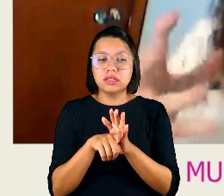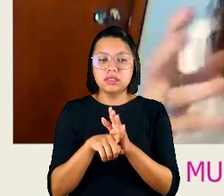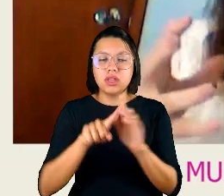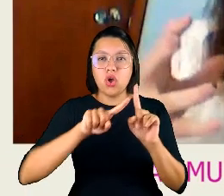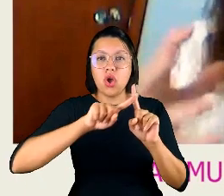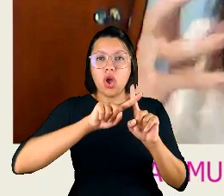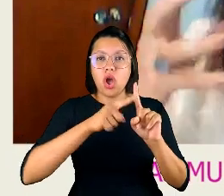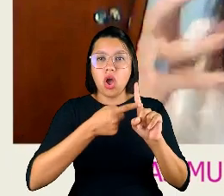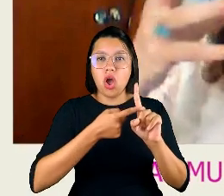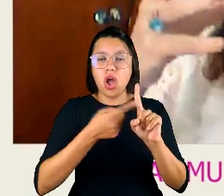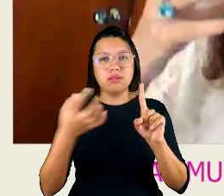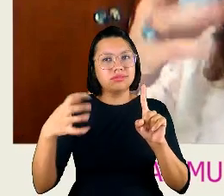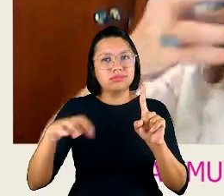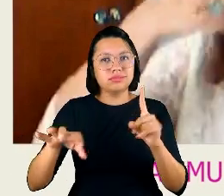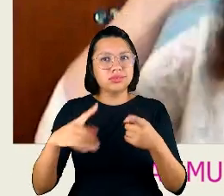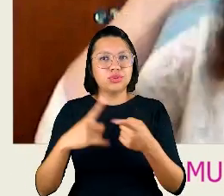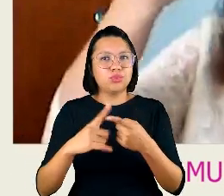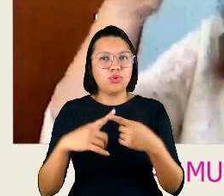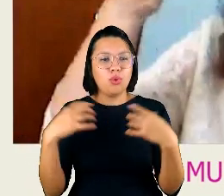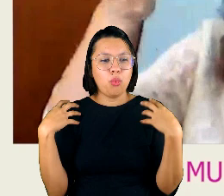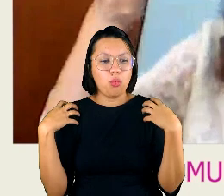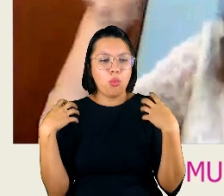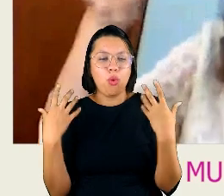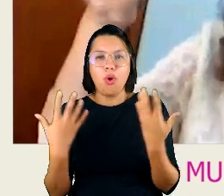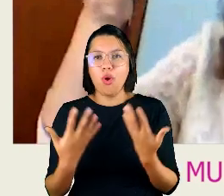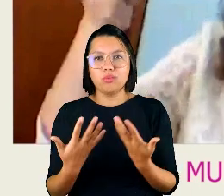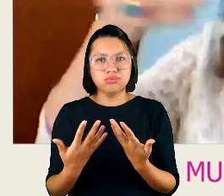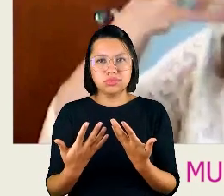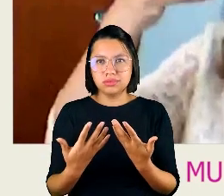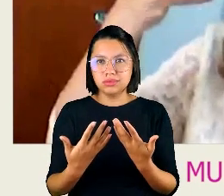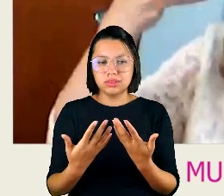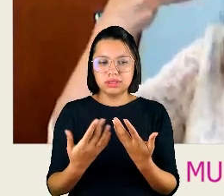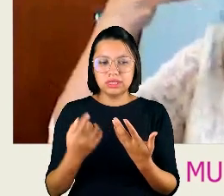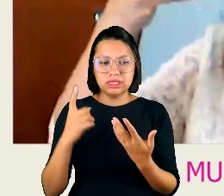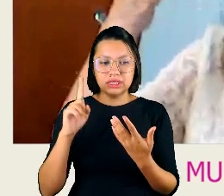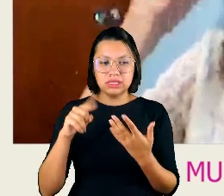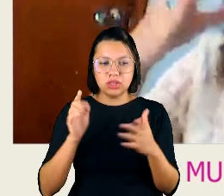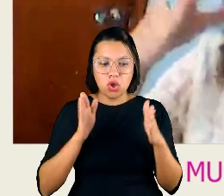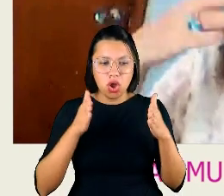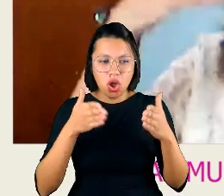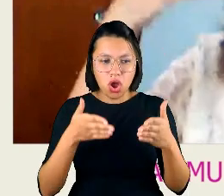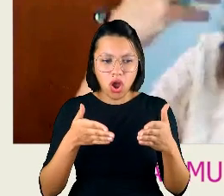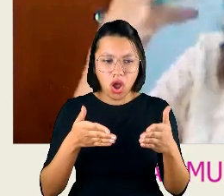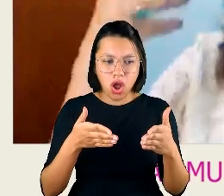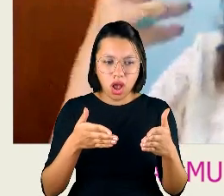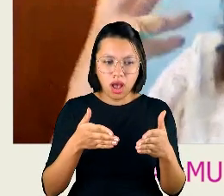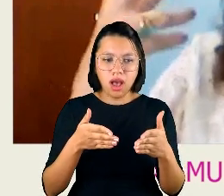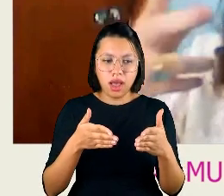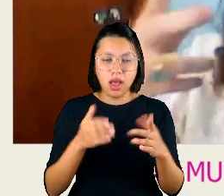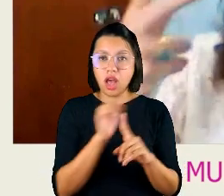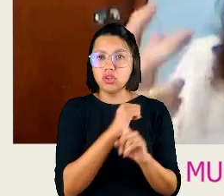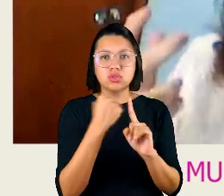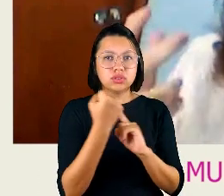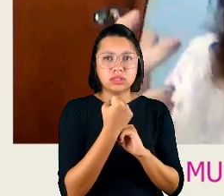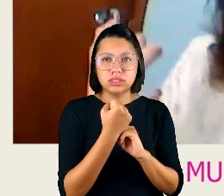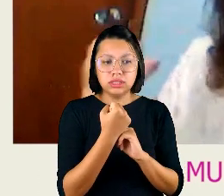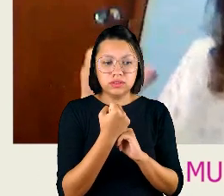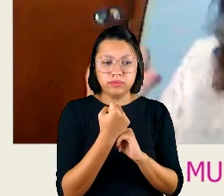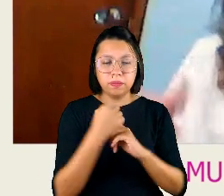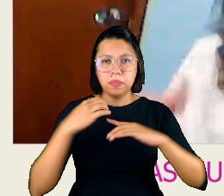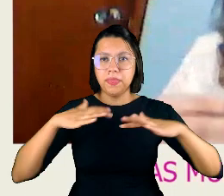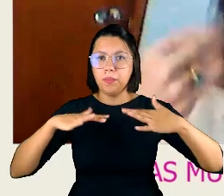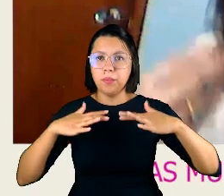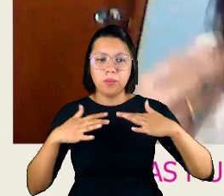Porque os corpos, eles são muito determinados. A sociedade, o movimento que você